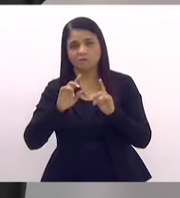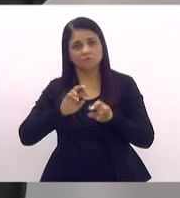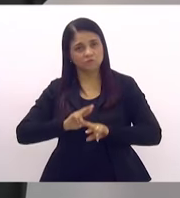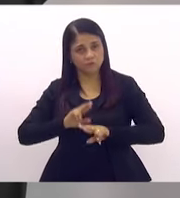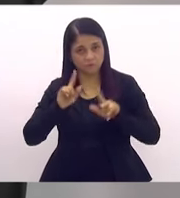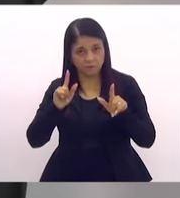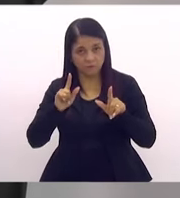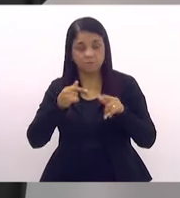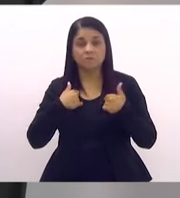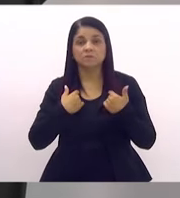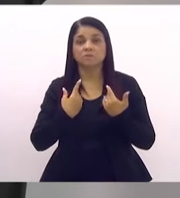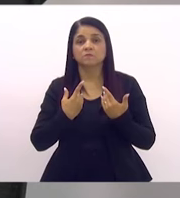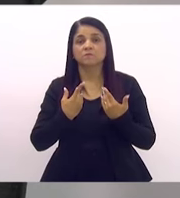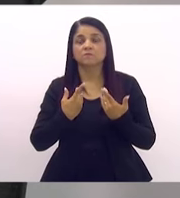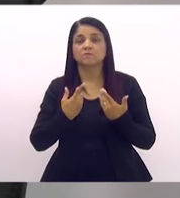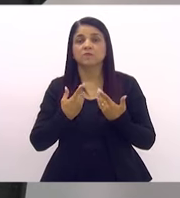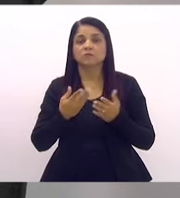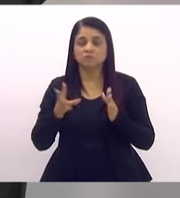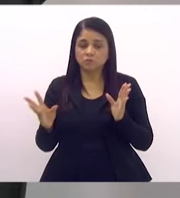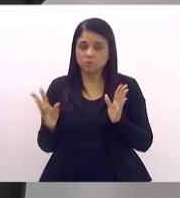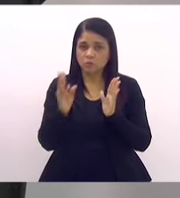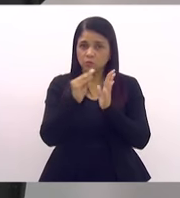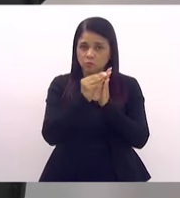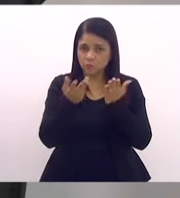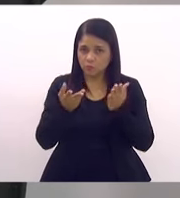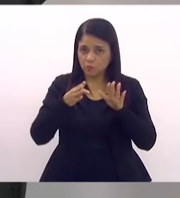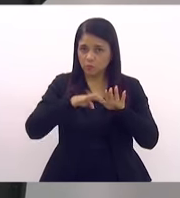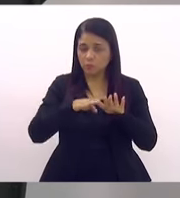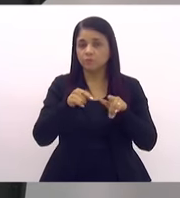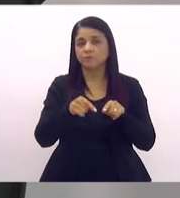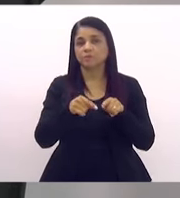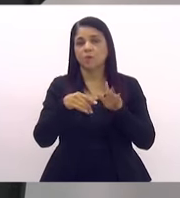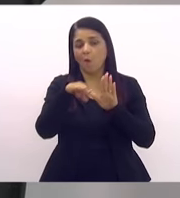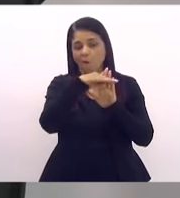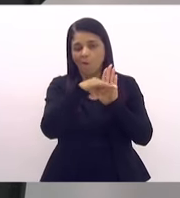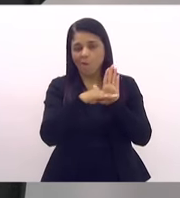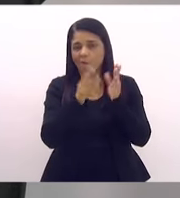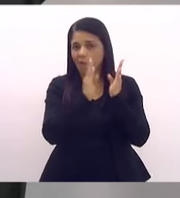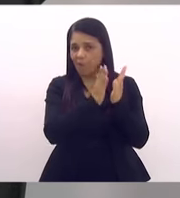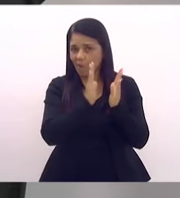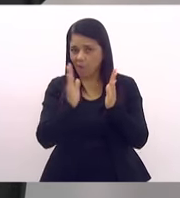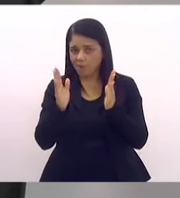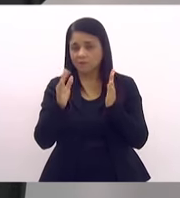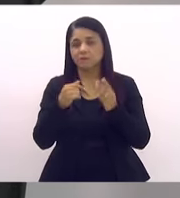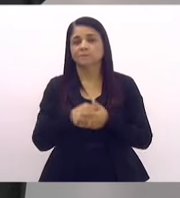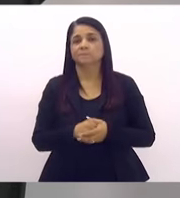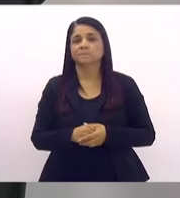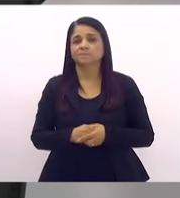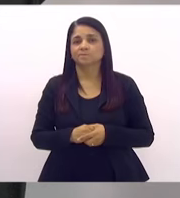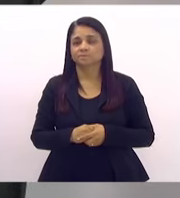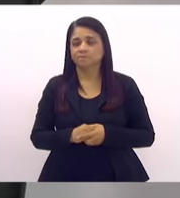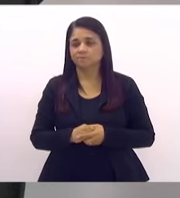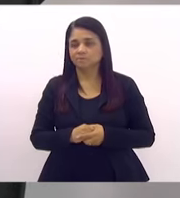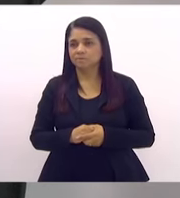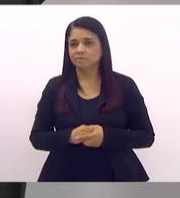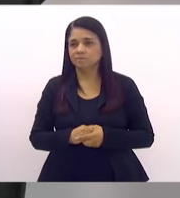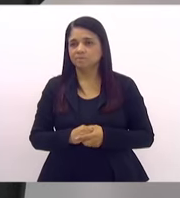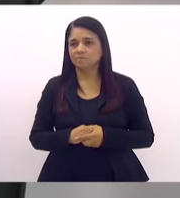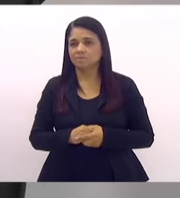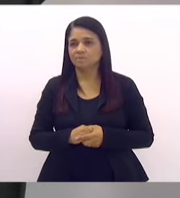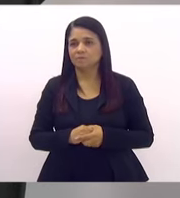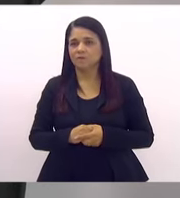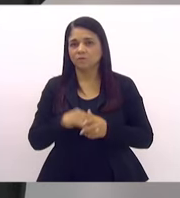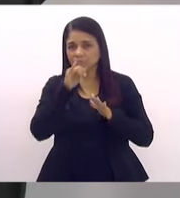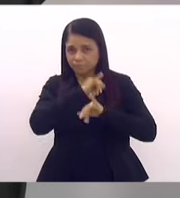gente faça a inclusão como questão de ordem. Então, eu estou fazendo nesse momento e vou